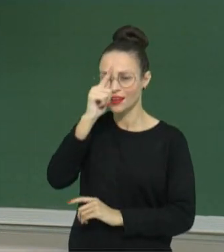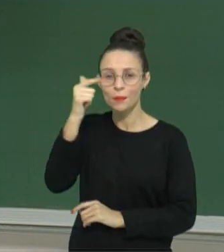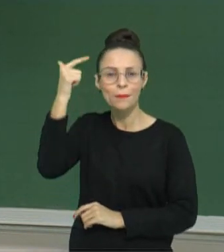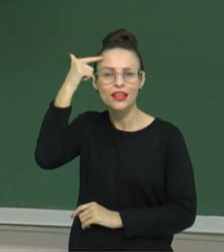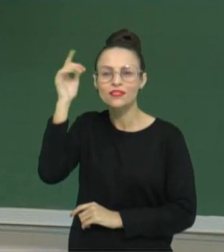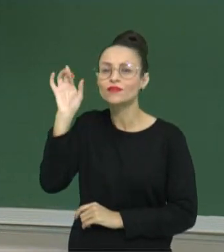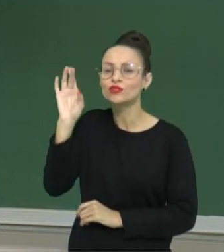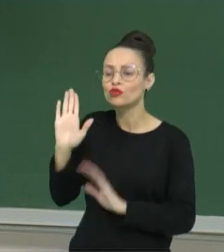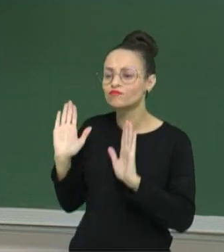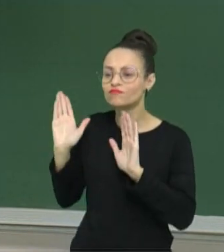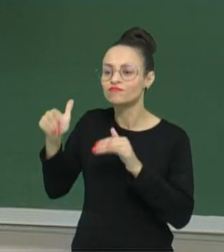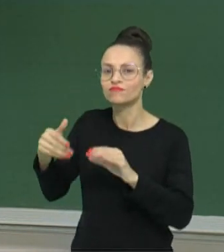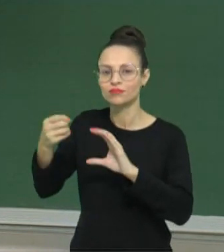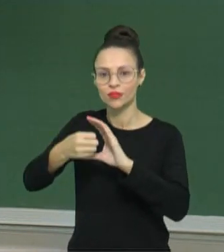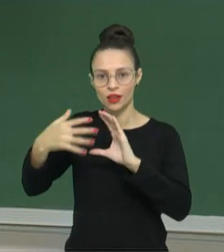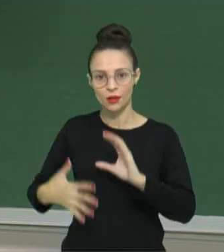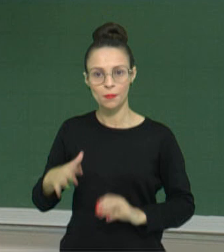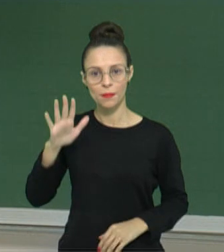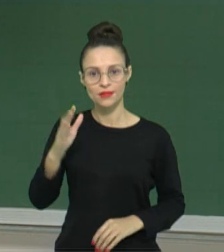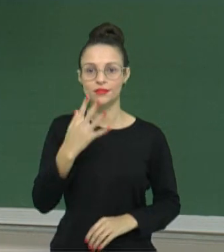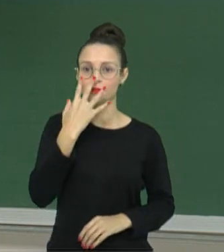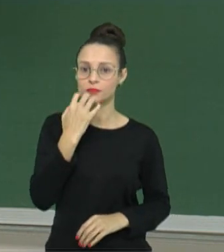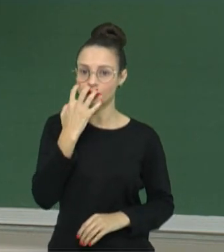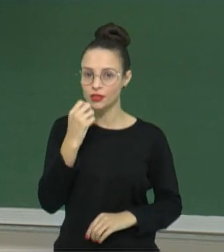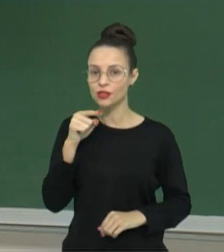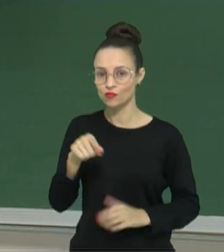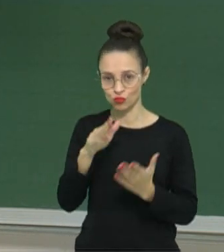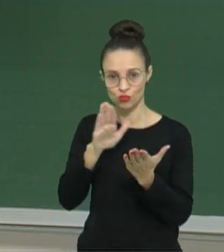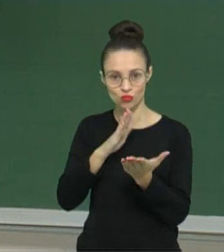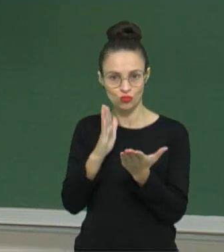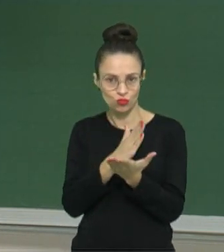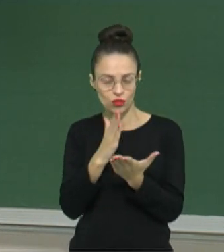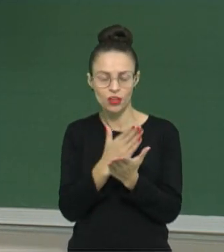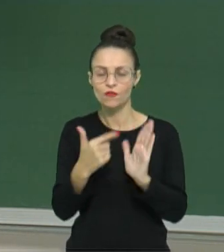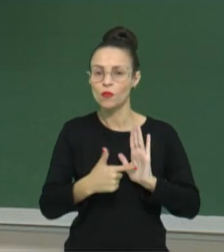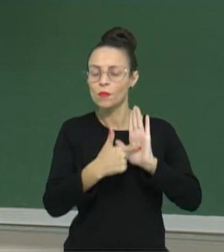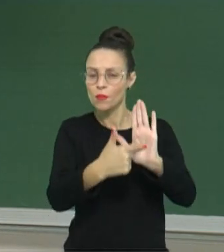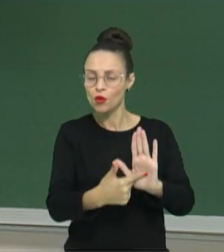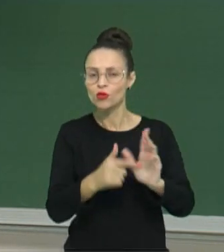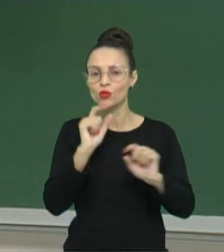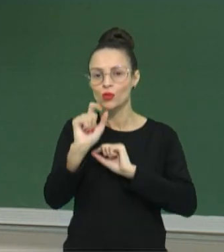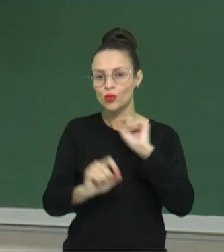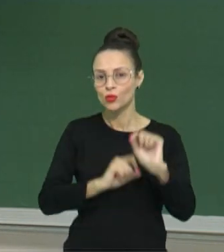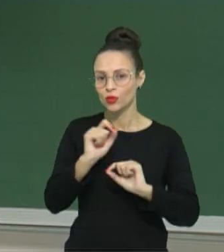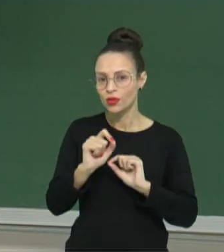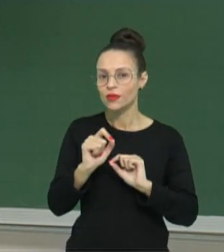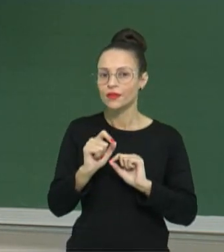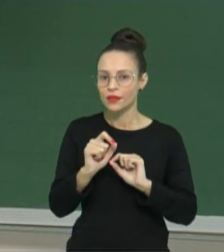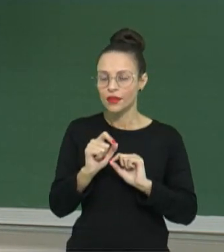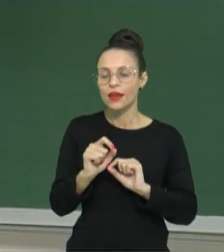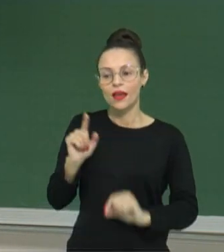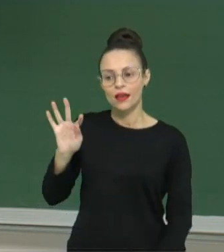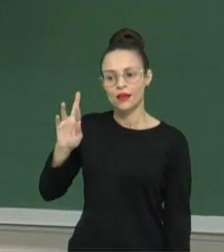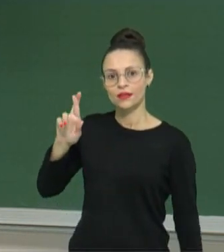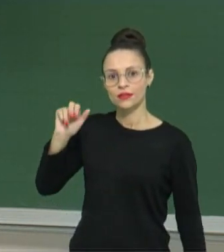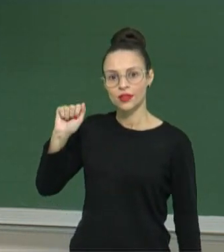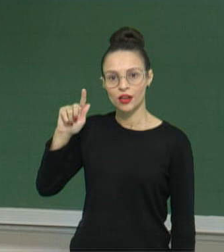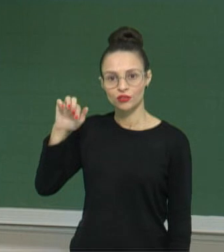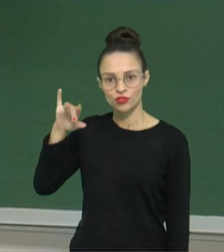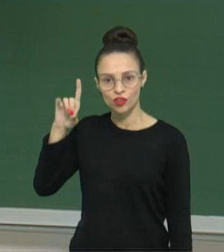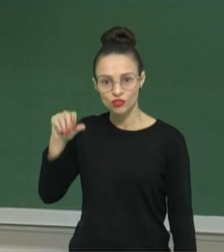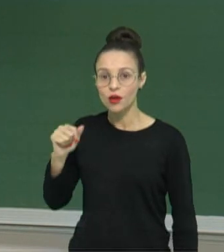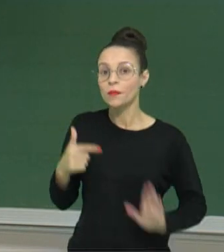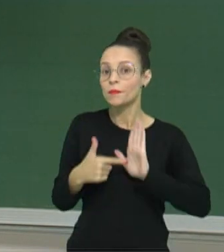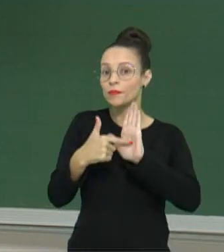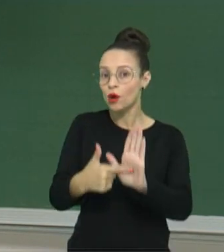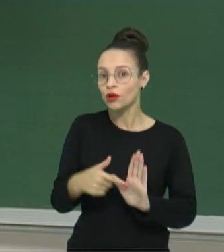essas características. O Nietzsche, em O Nascimento da Tragédia, vai demonstrar que a tragédia prova que os